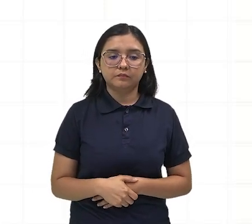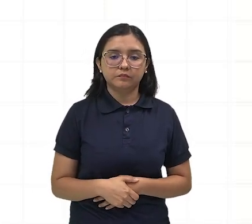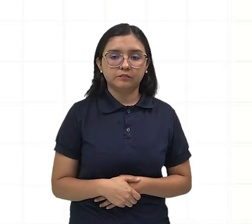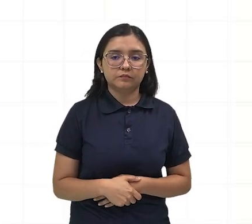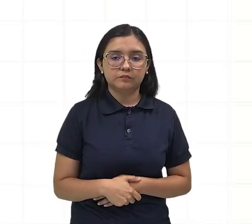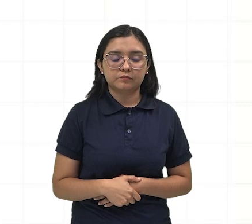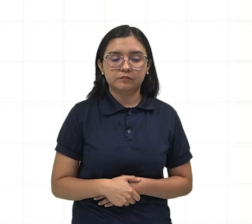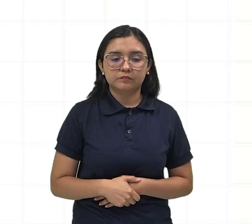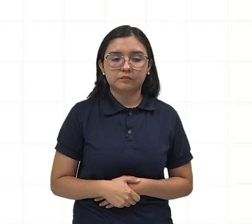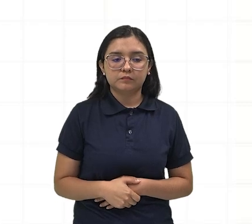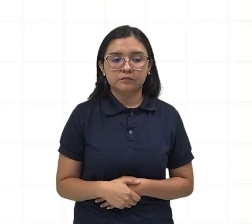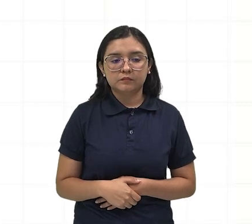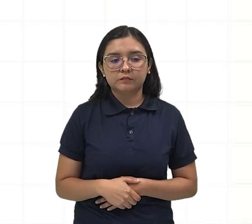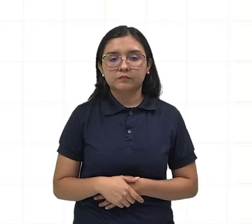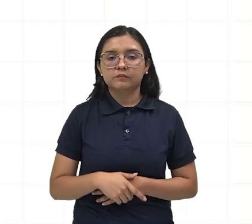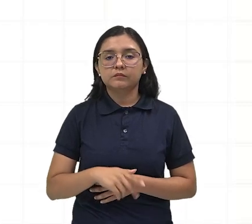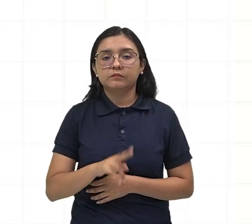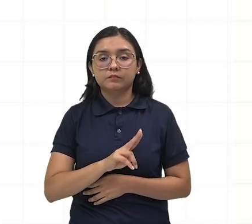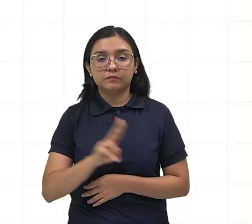ela é chamada de